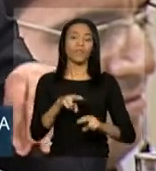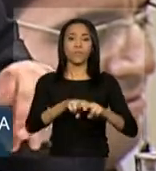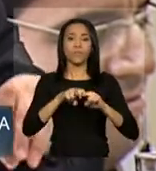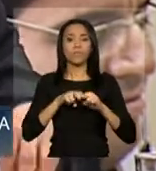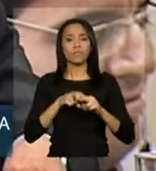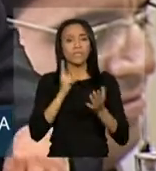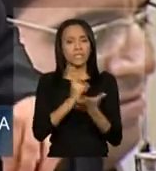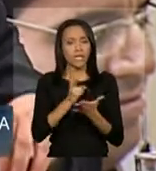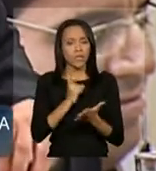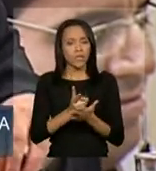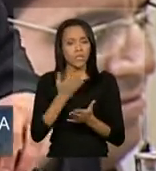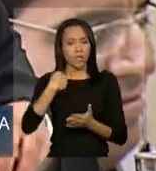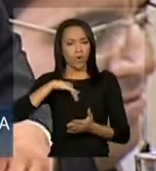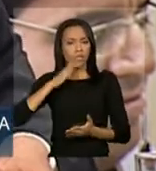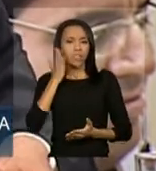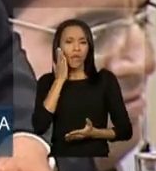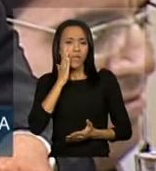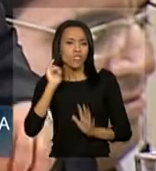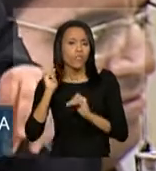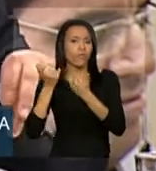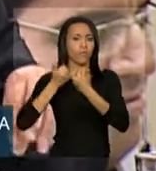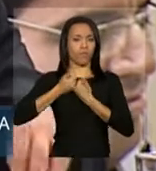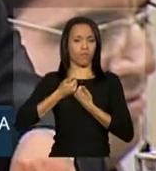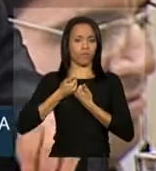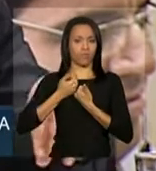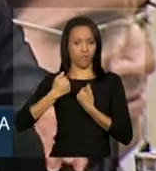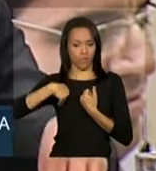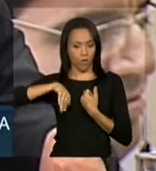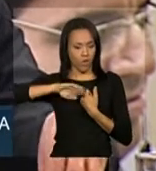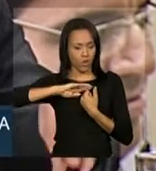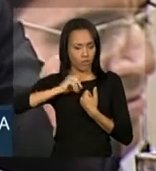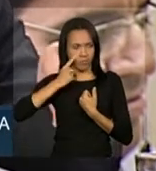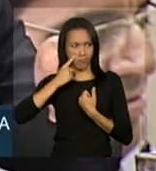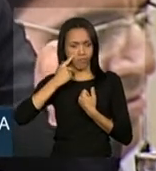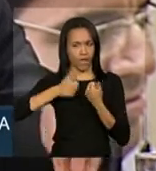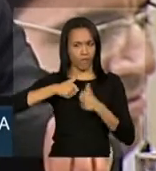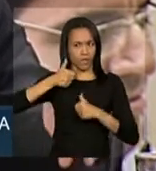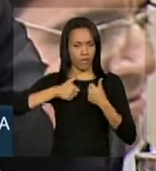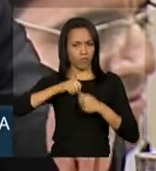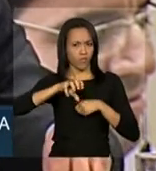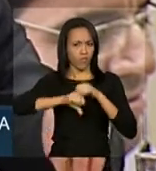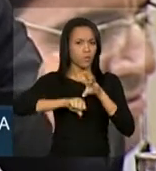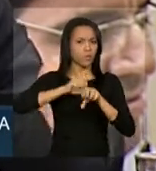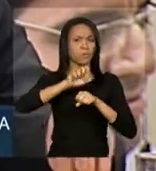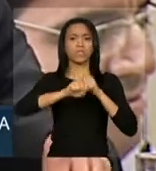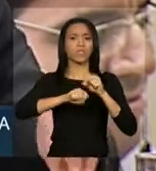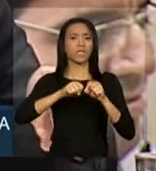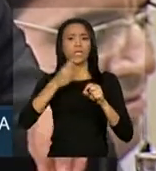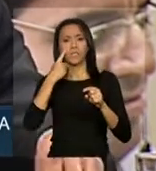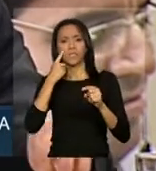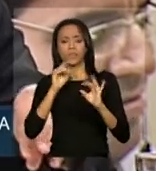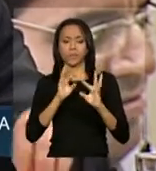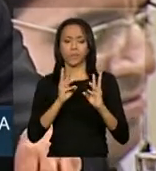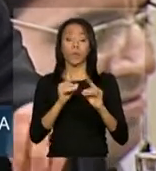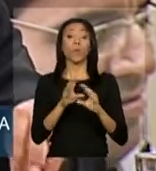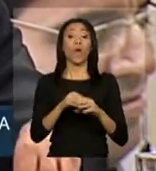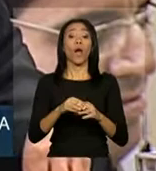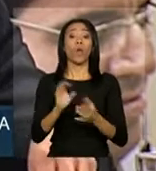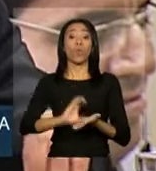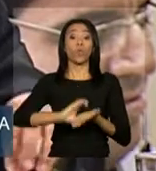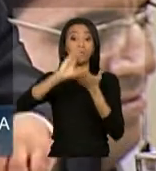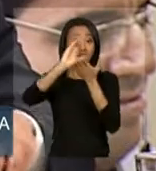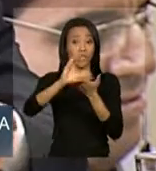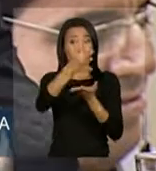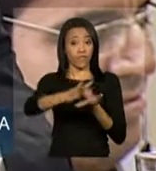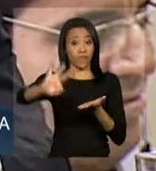medida que soubemos dessa informação nós buscamos já de imediato uma consulta ao Conselho Federal de Medicina